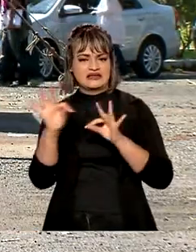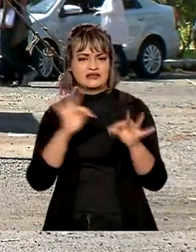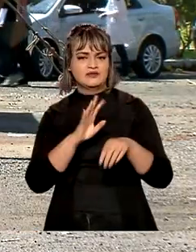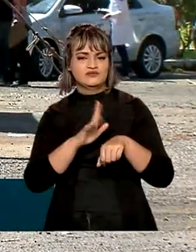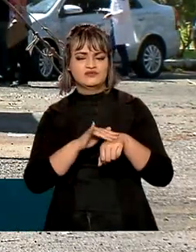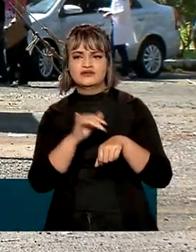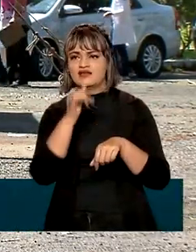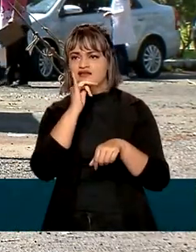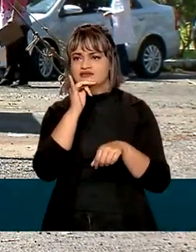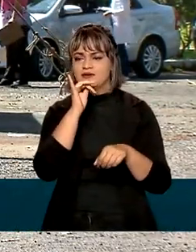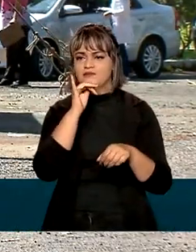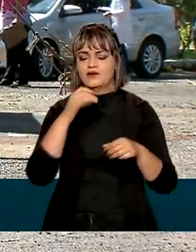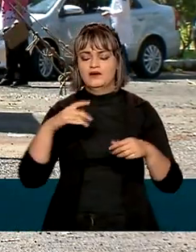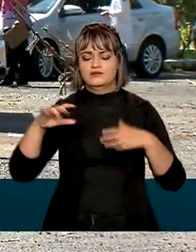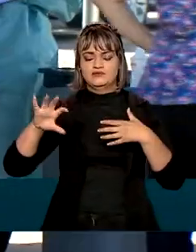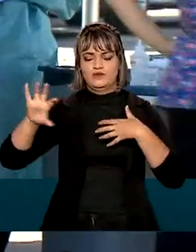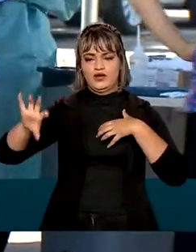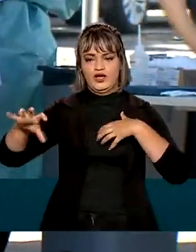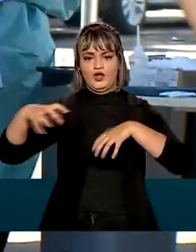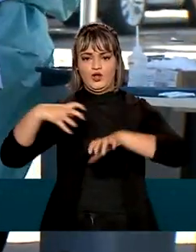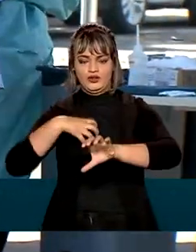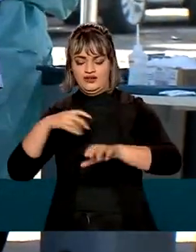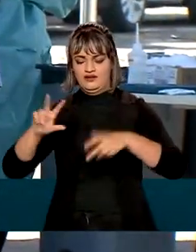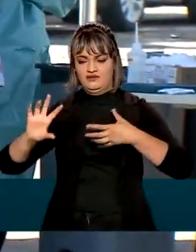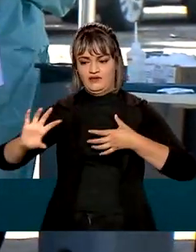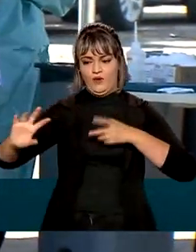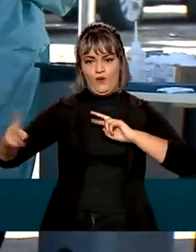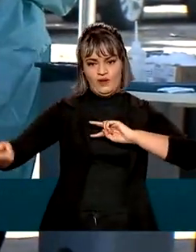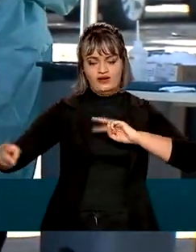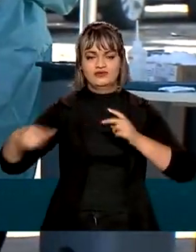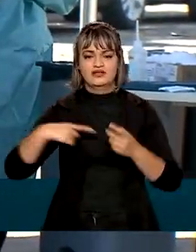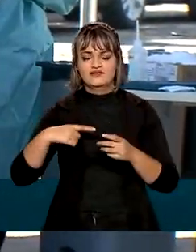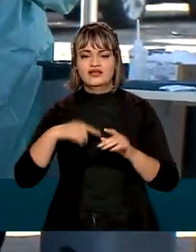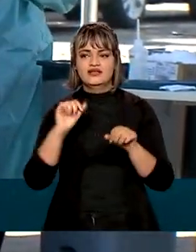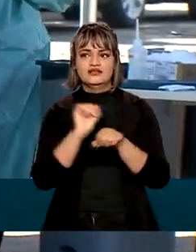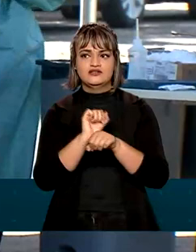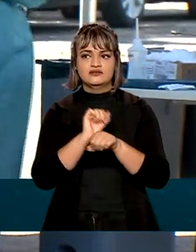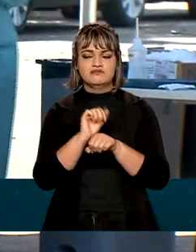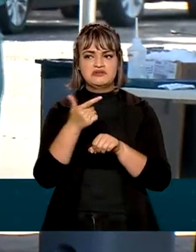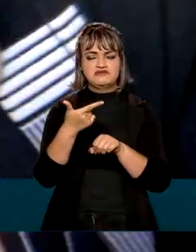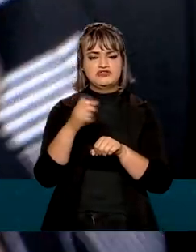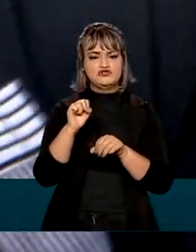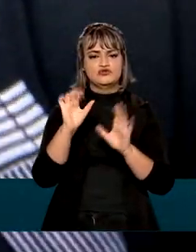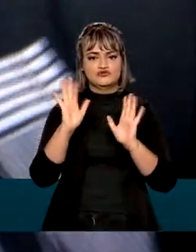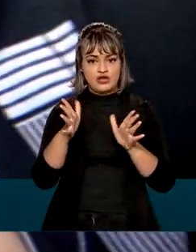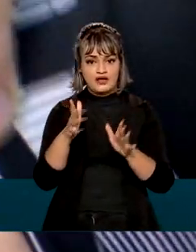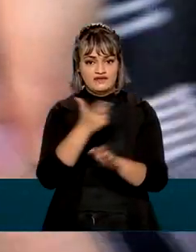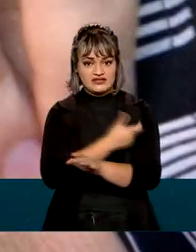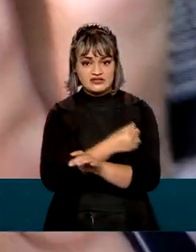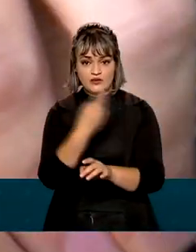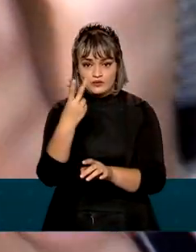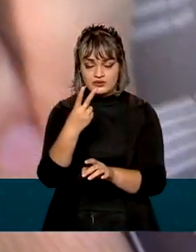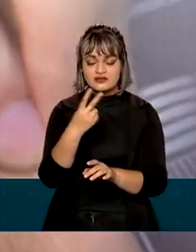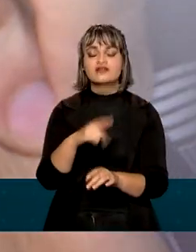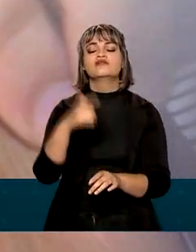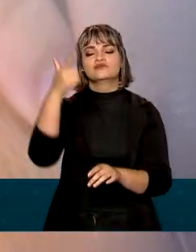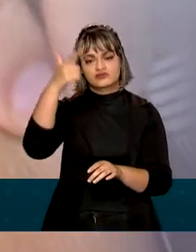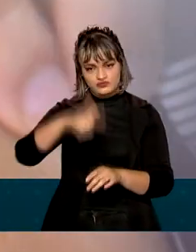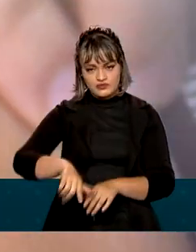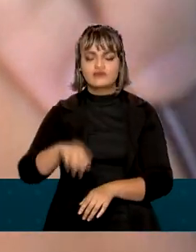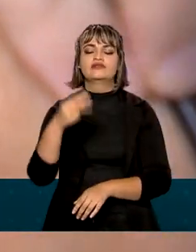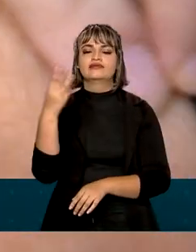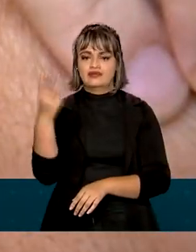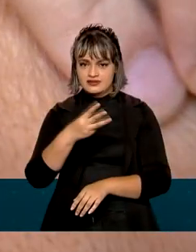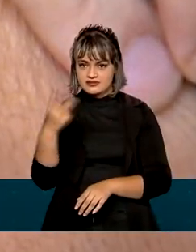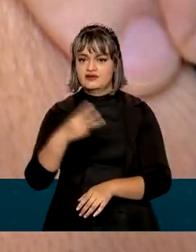como por exemplo transplantados que terminaram o esquema vacinal a mais de 28 dias também receberam uma